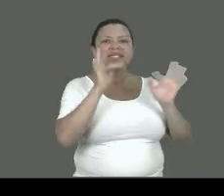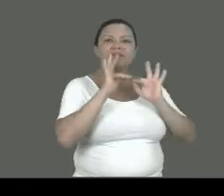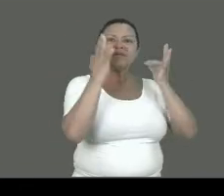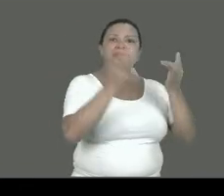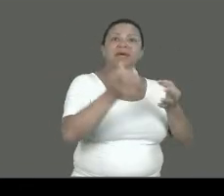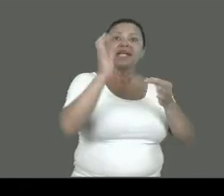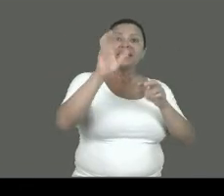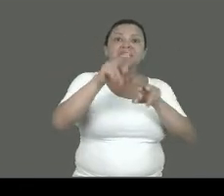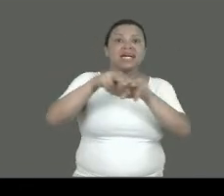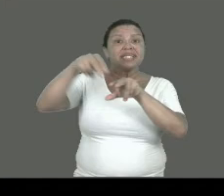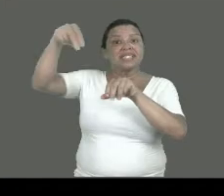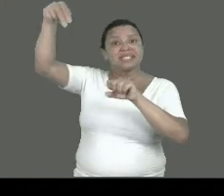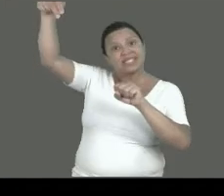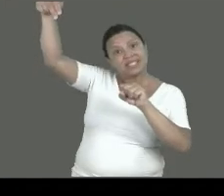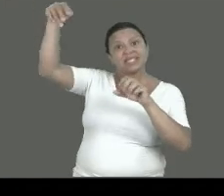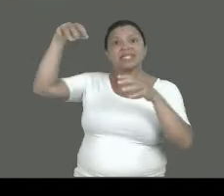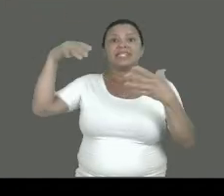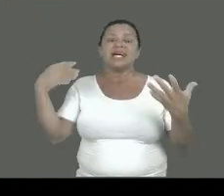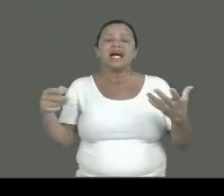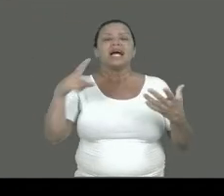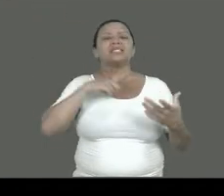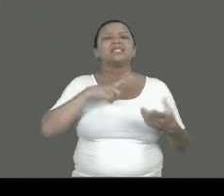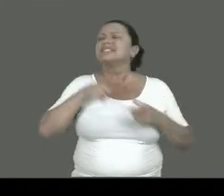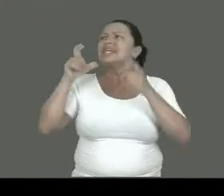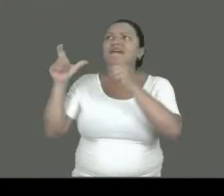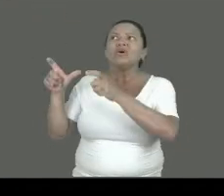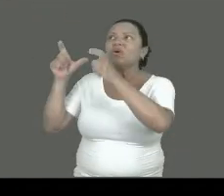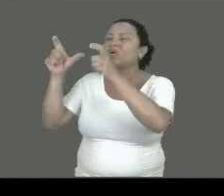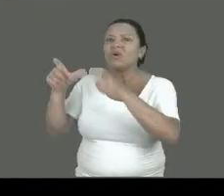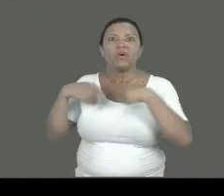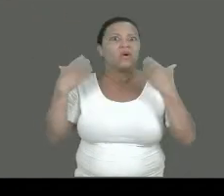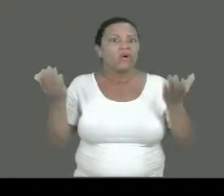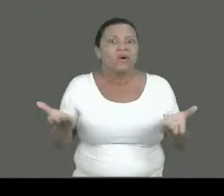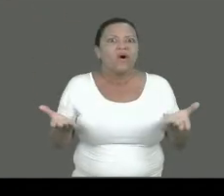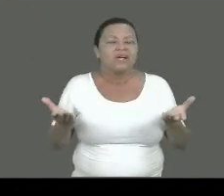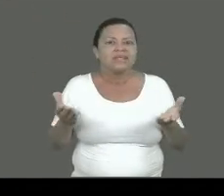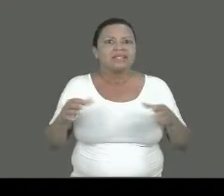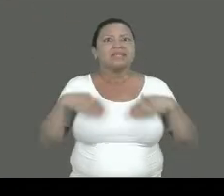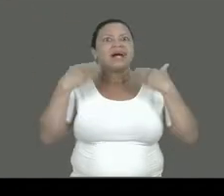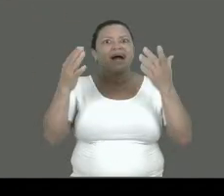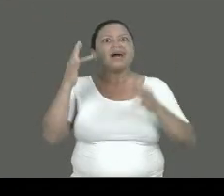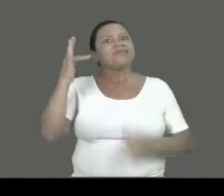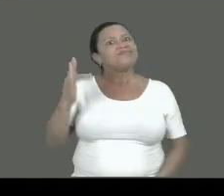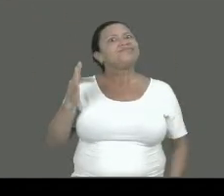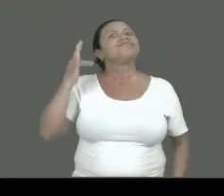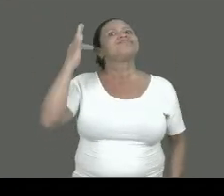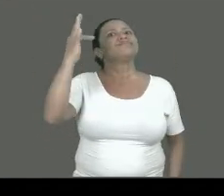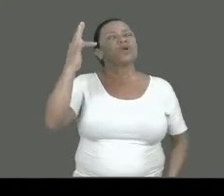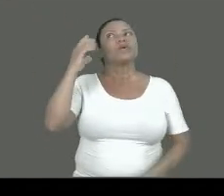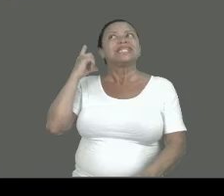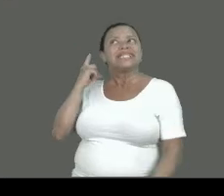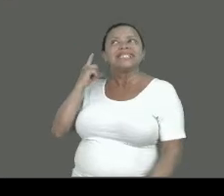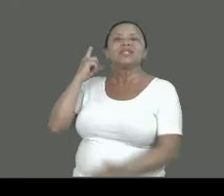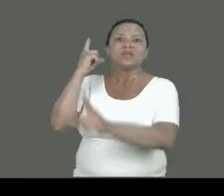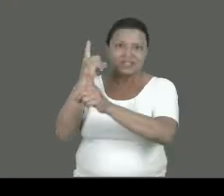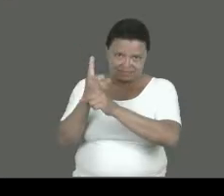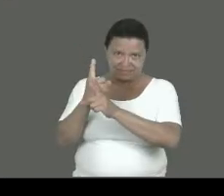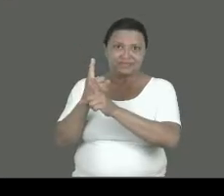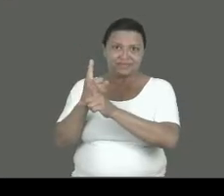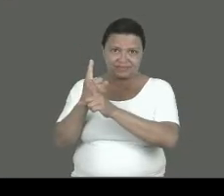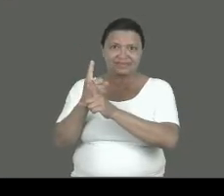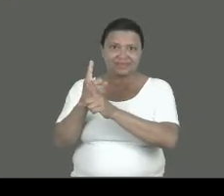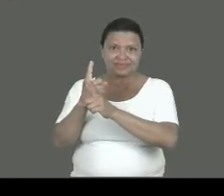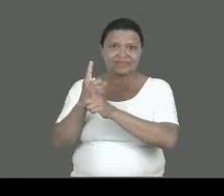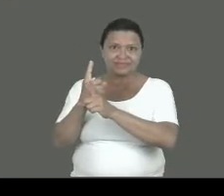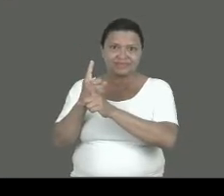gente possa saber onde eles estão e um dia, quando nos reencontrarmos,